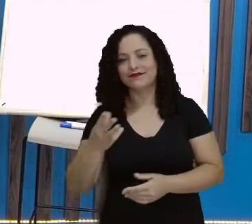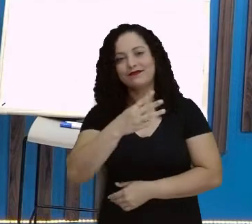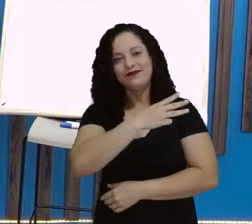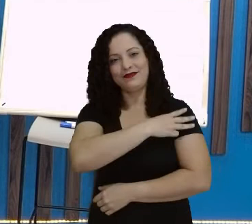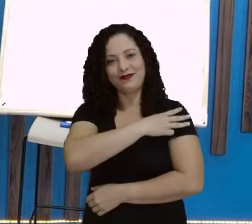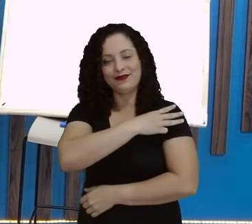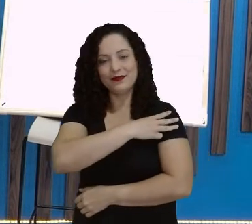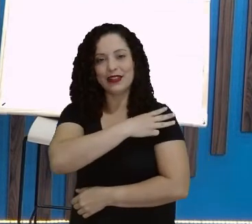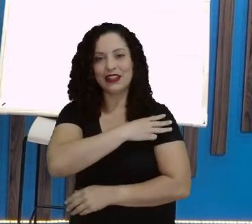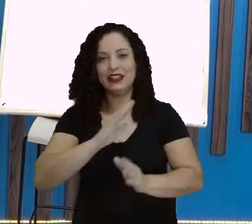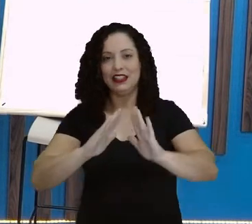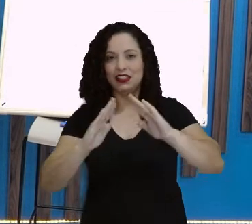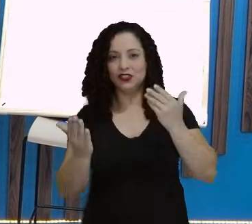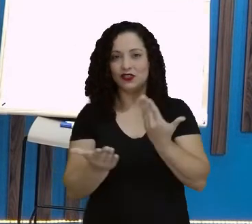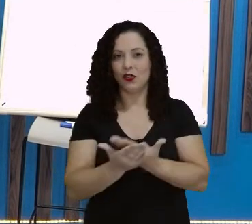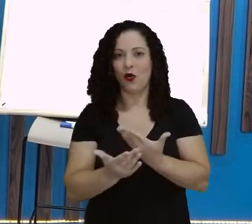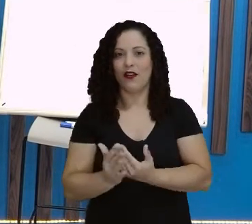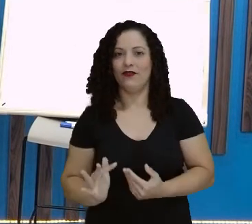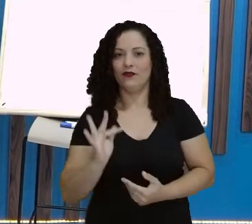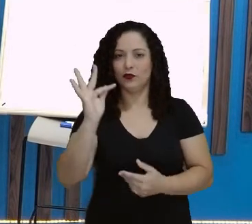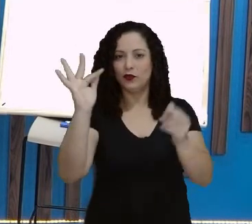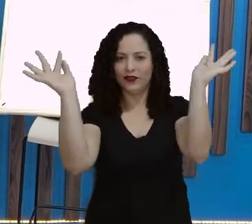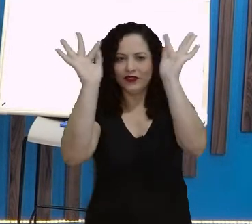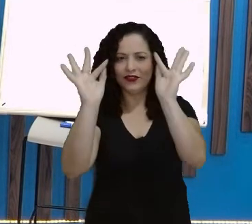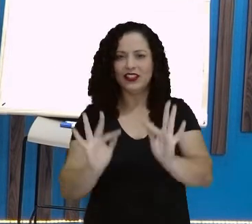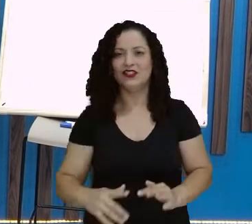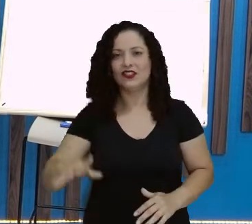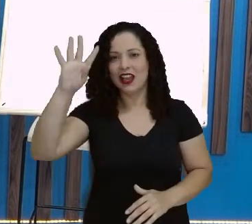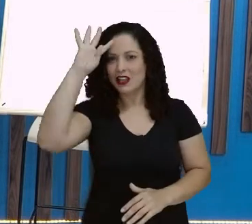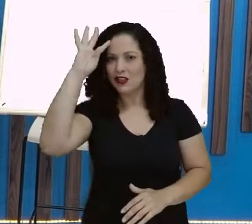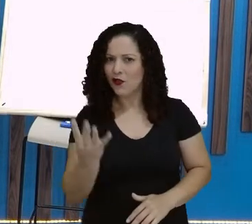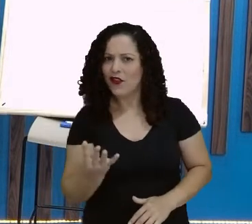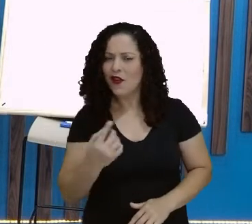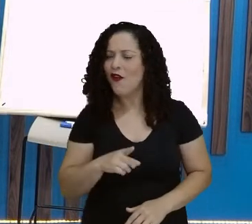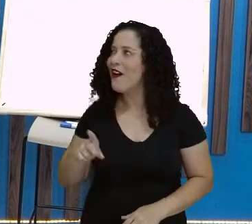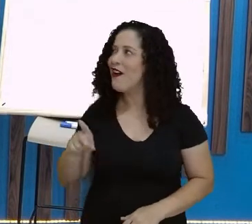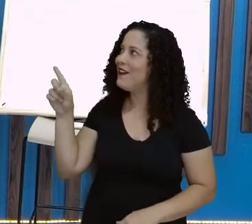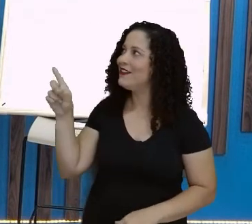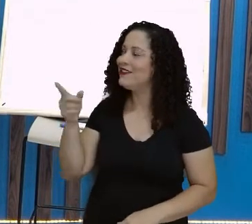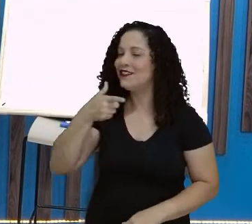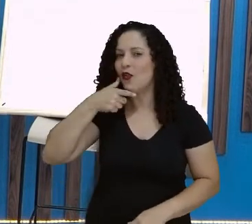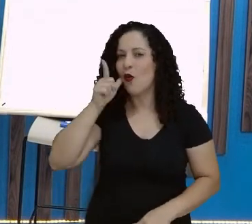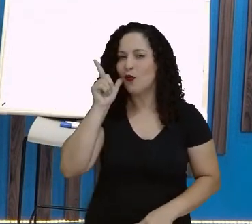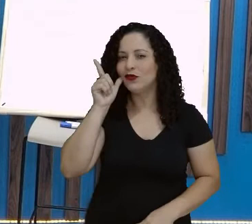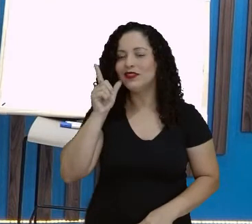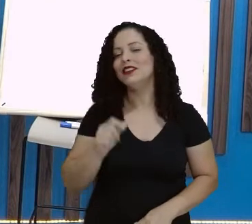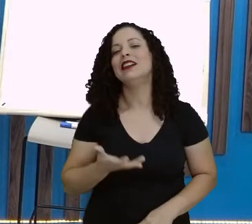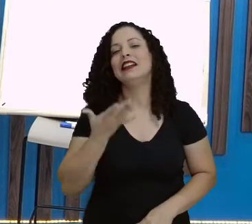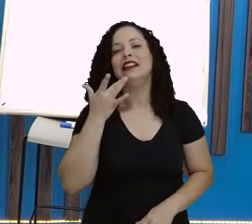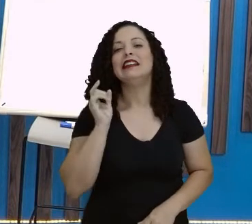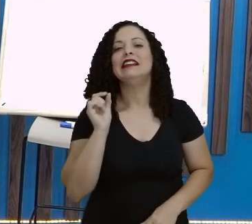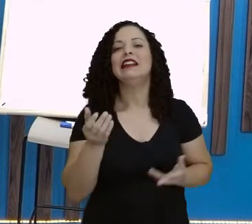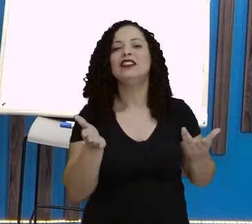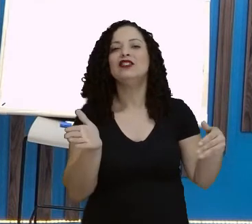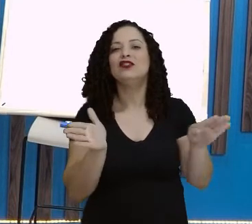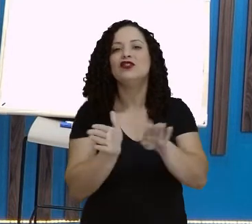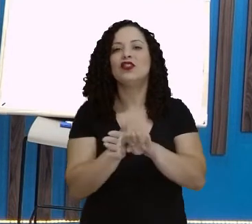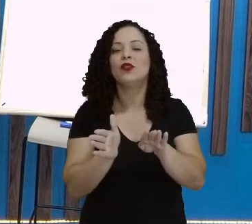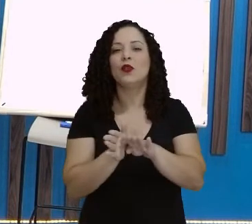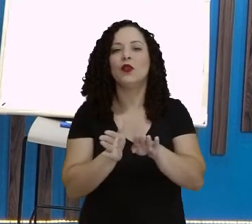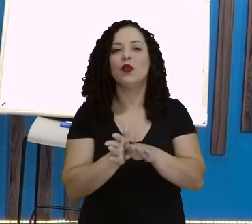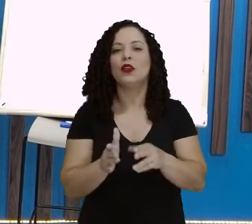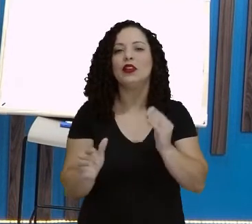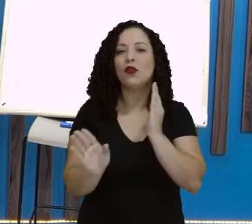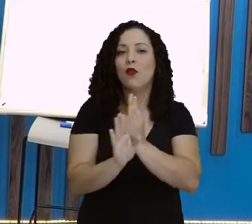ano da Escola Futuro Feliz resolveram esse probleminha de ontem? Quem chegou aí a resposta? Conta